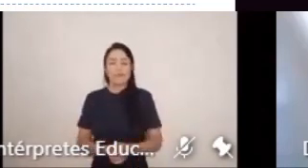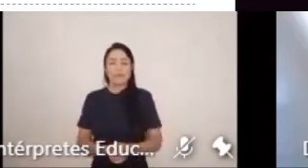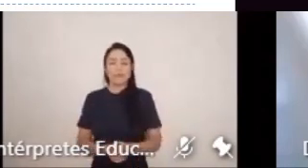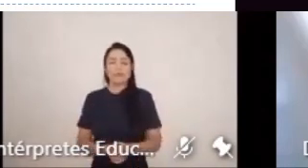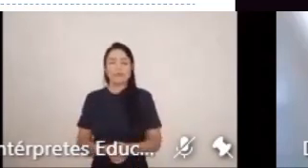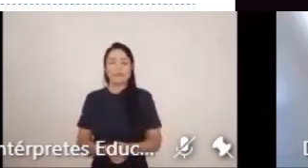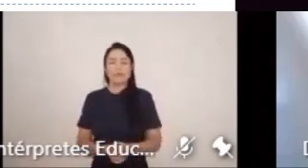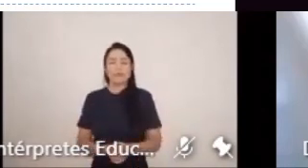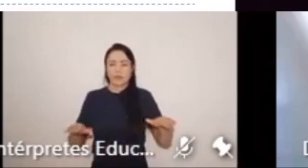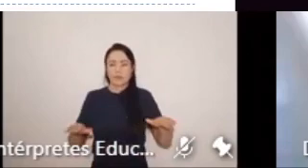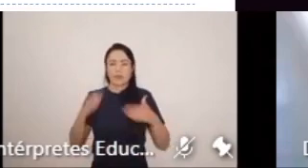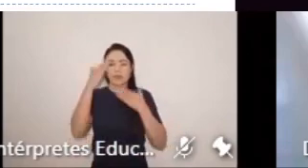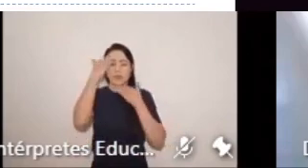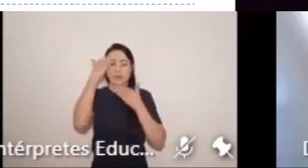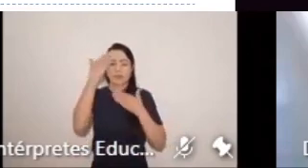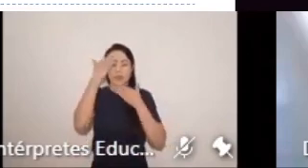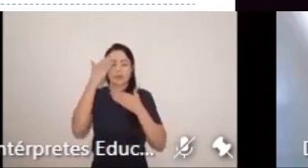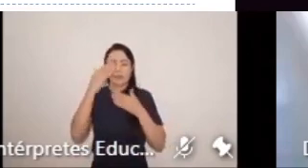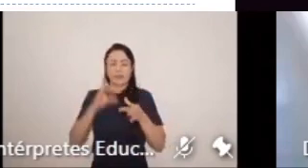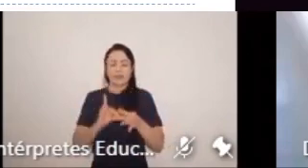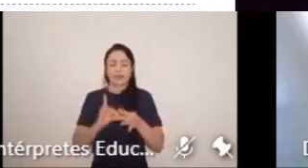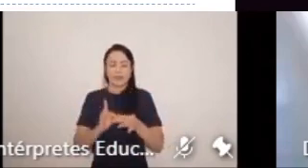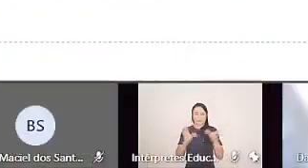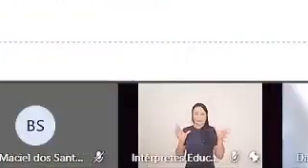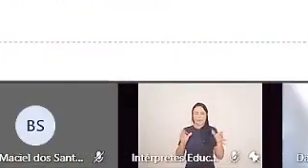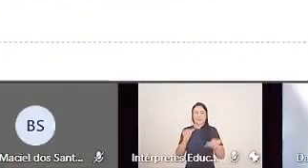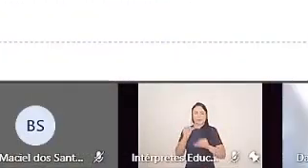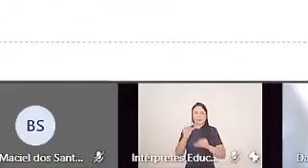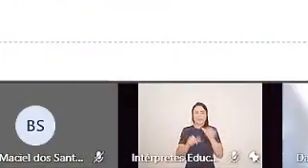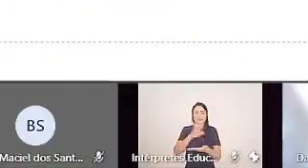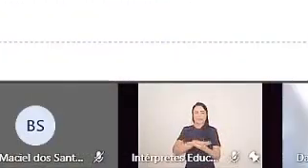basicamente, eu agradeço e fico à disposição.